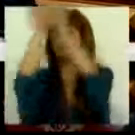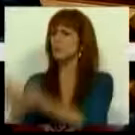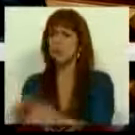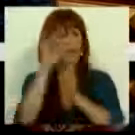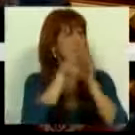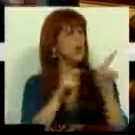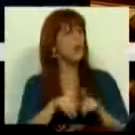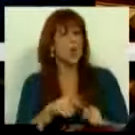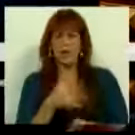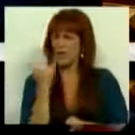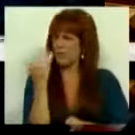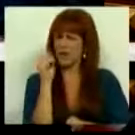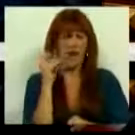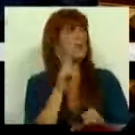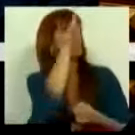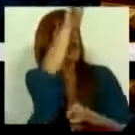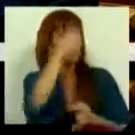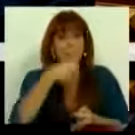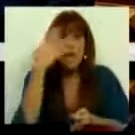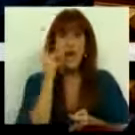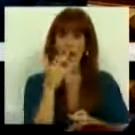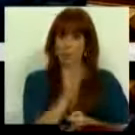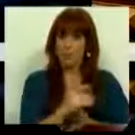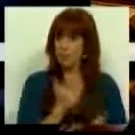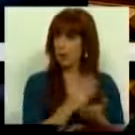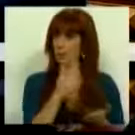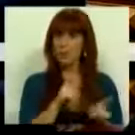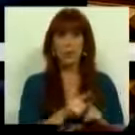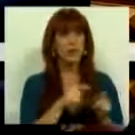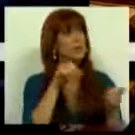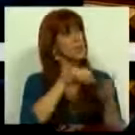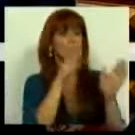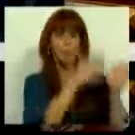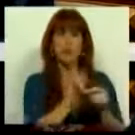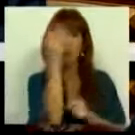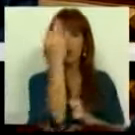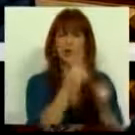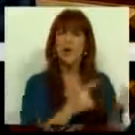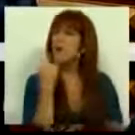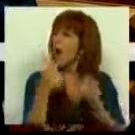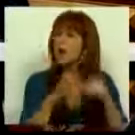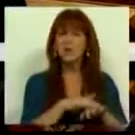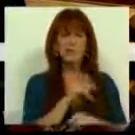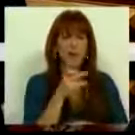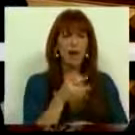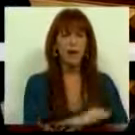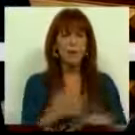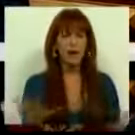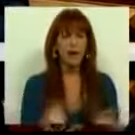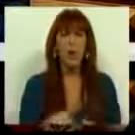programa que era feito há quase duas décadas, nas manhãs da RTP, a partir do Centro de Produção do Porto. Mas será que alguém da administração da